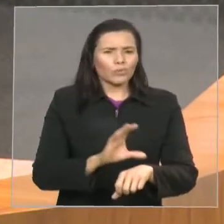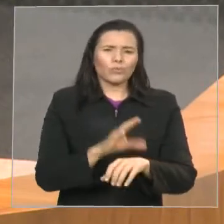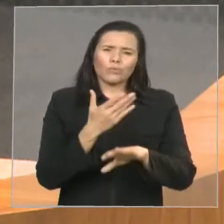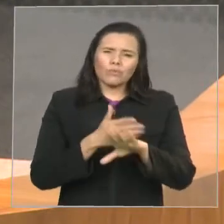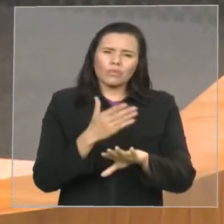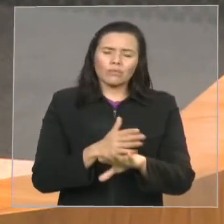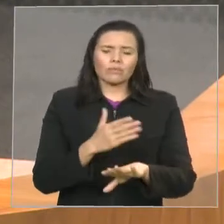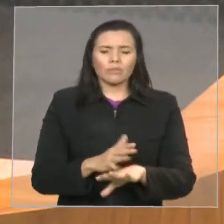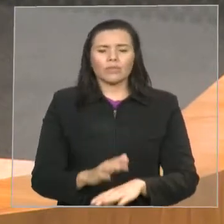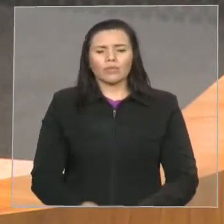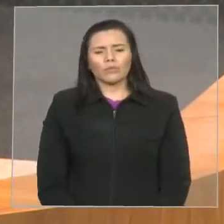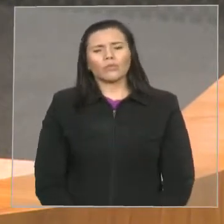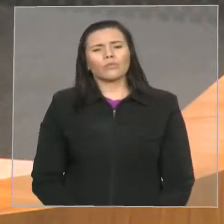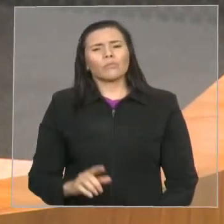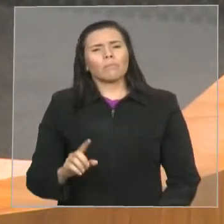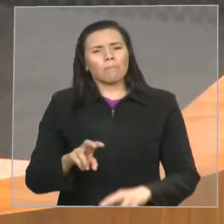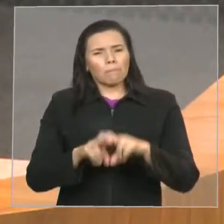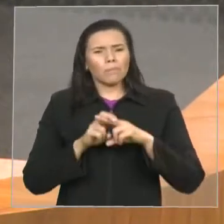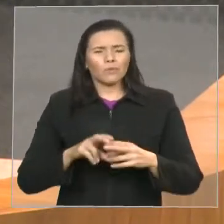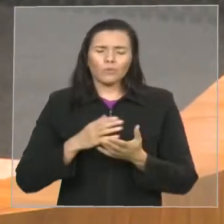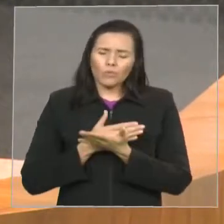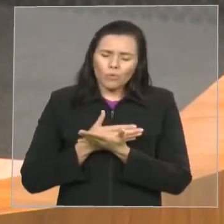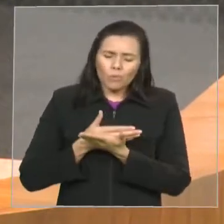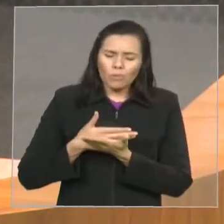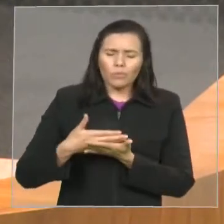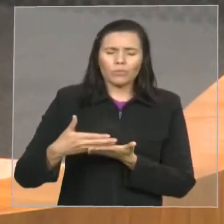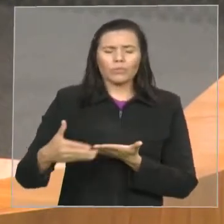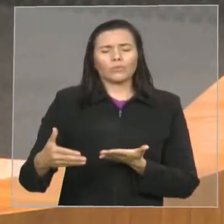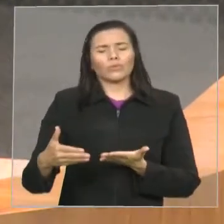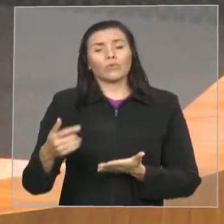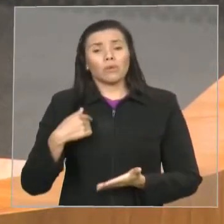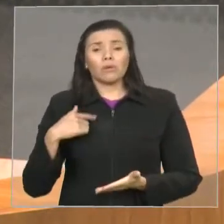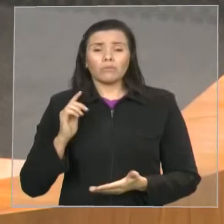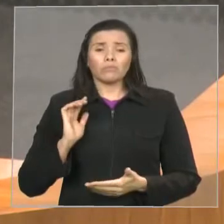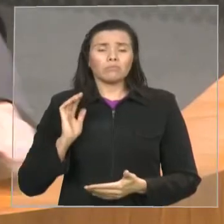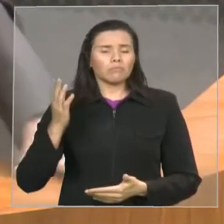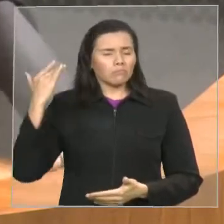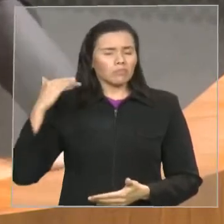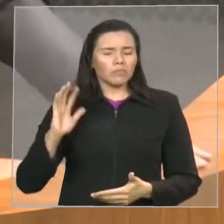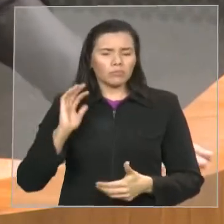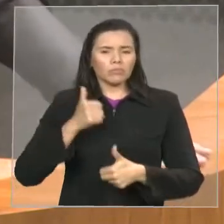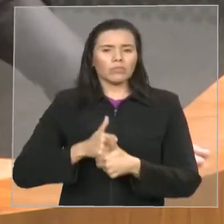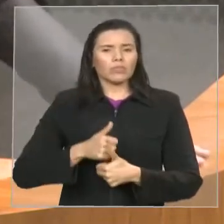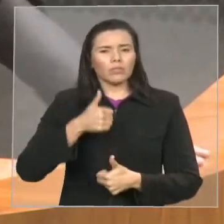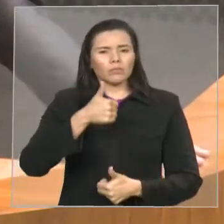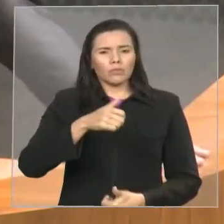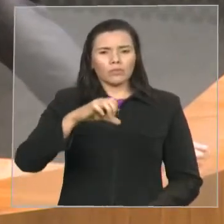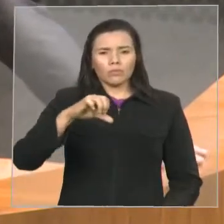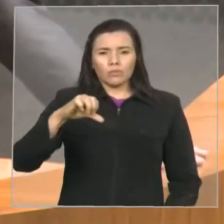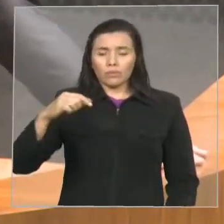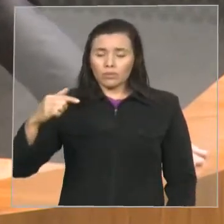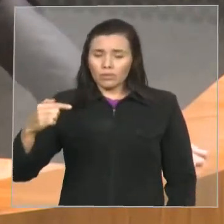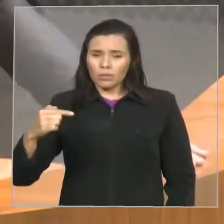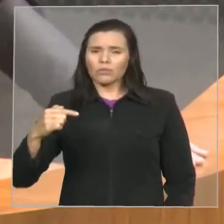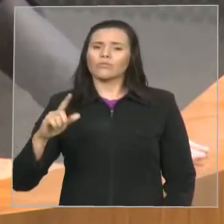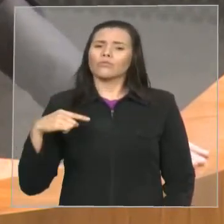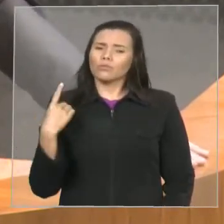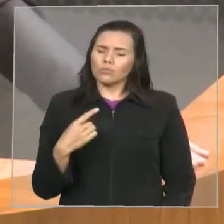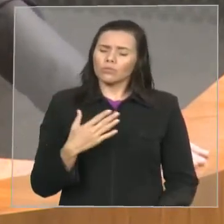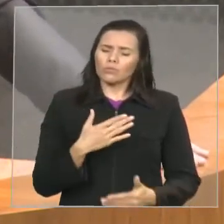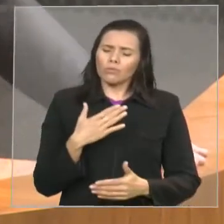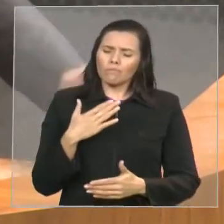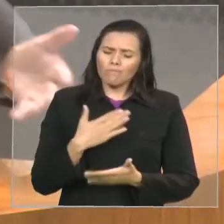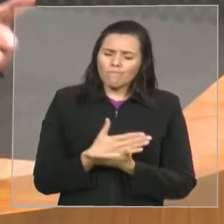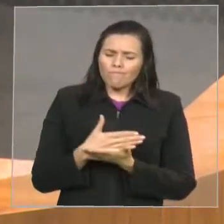os policiais, quando assumiram em 98, todos bem formados, na melhor academia do